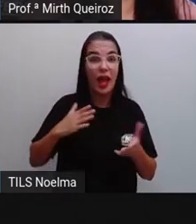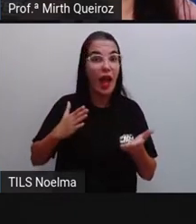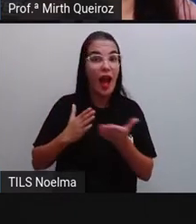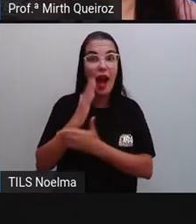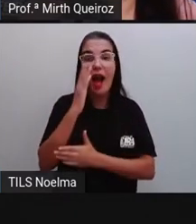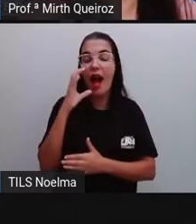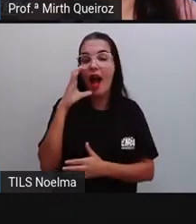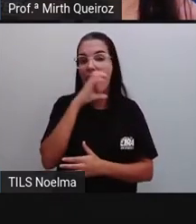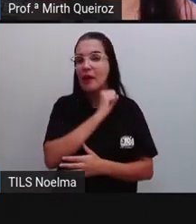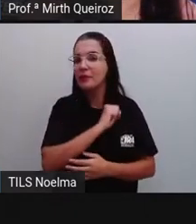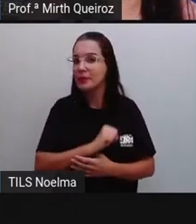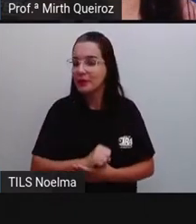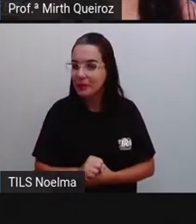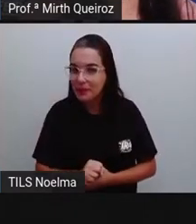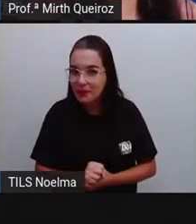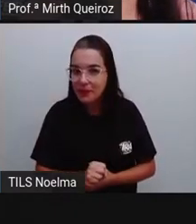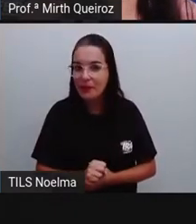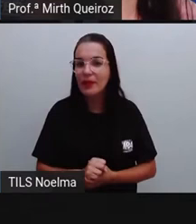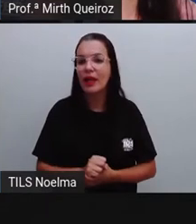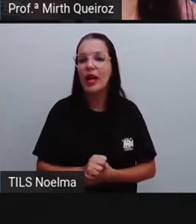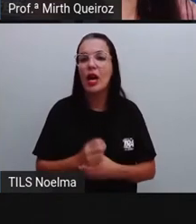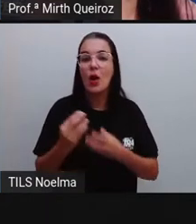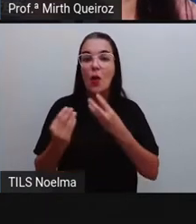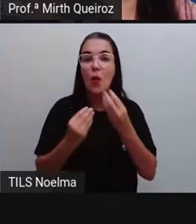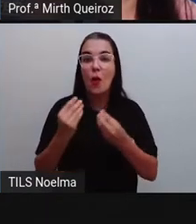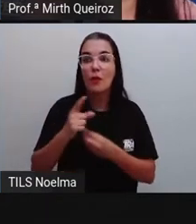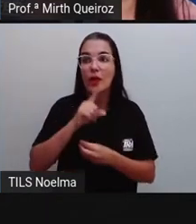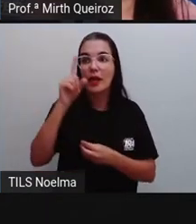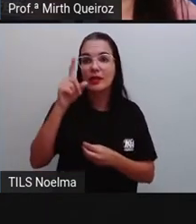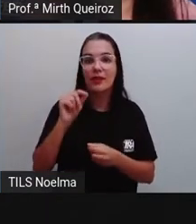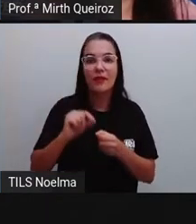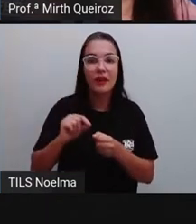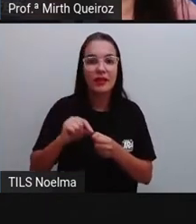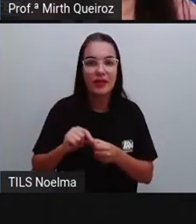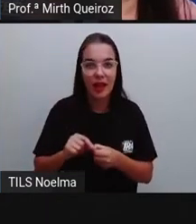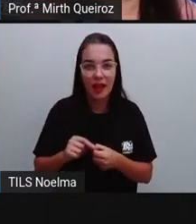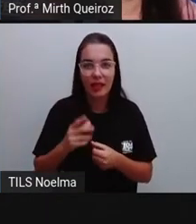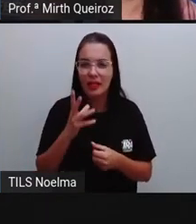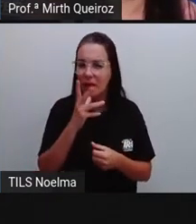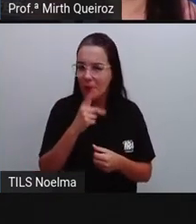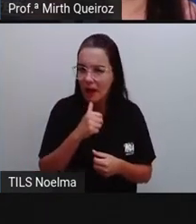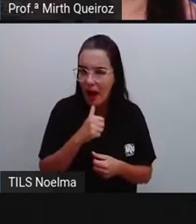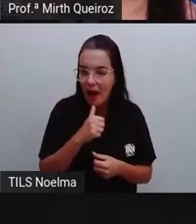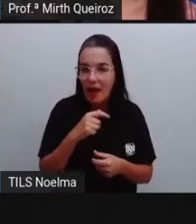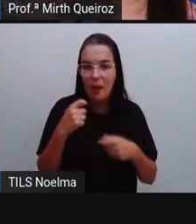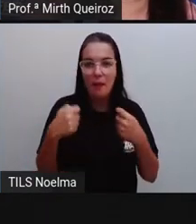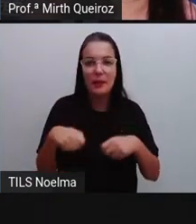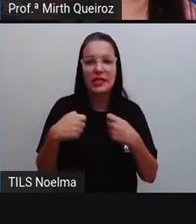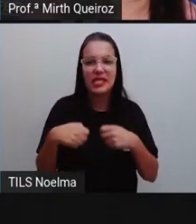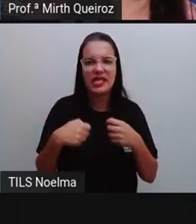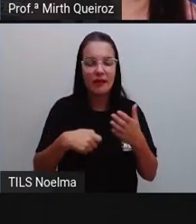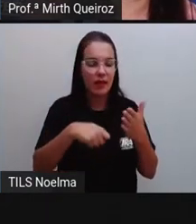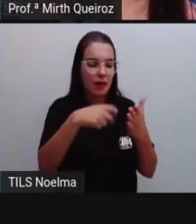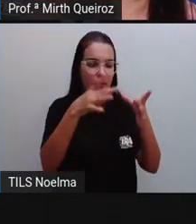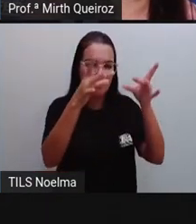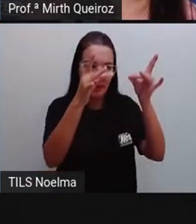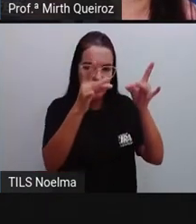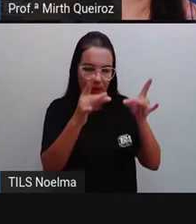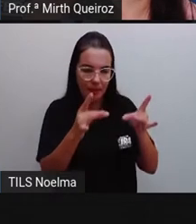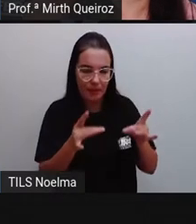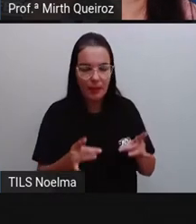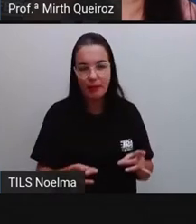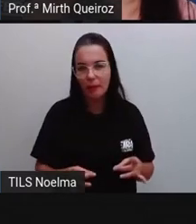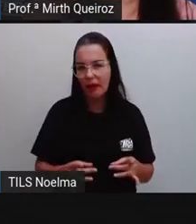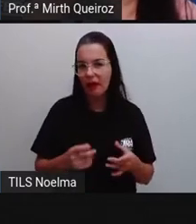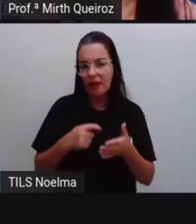seria isso. O que eles iriam fazer? Será que era necessário ter alguém para descrever aí, através da escrita,